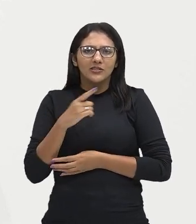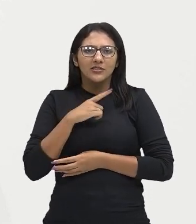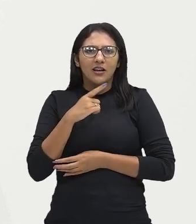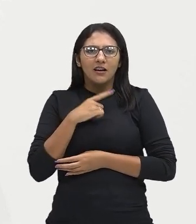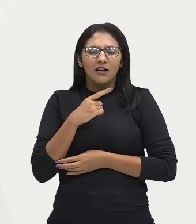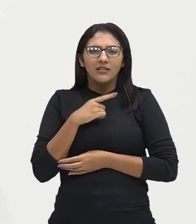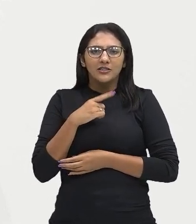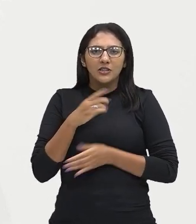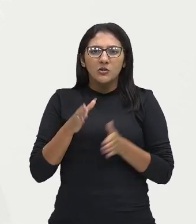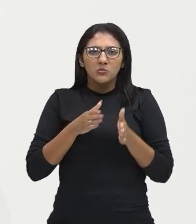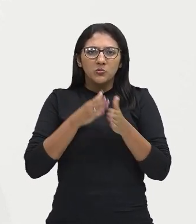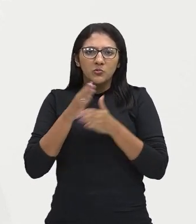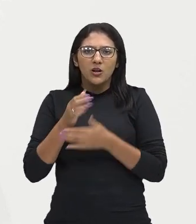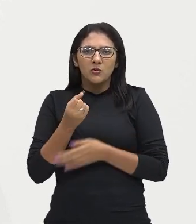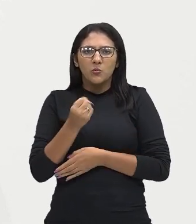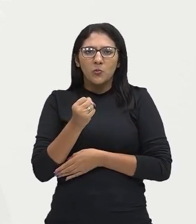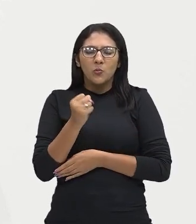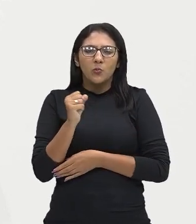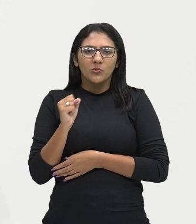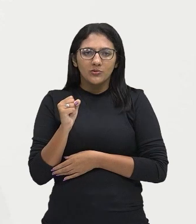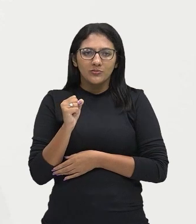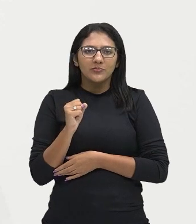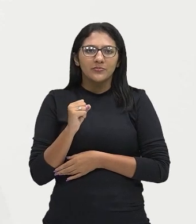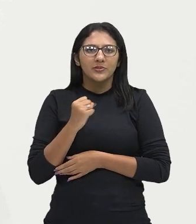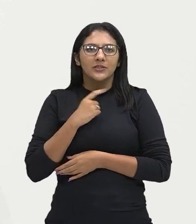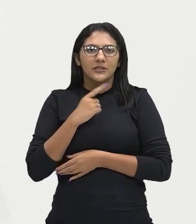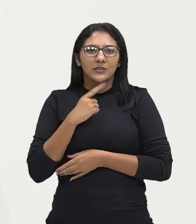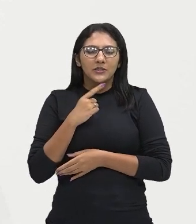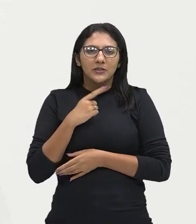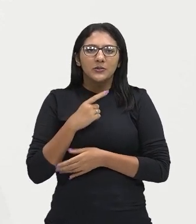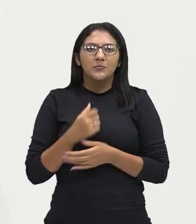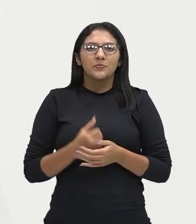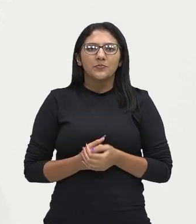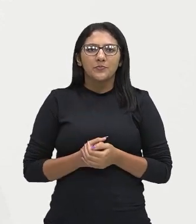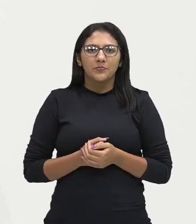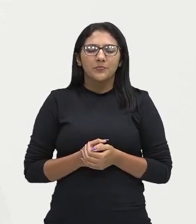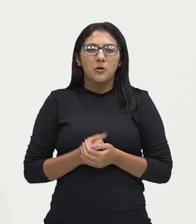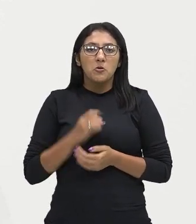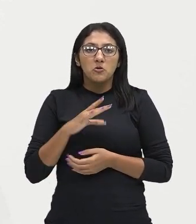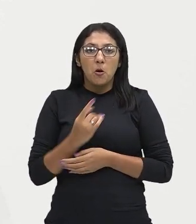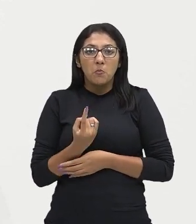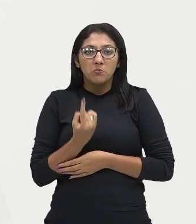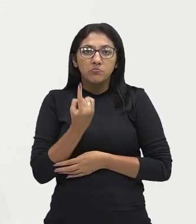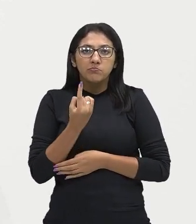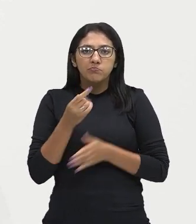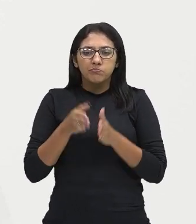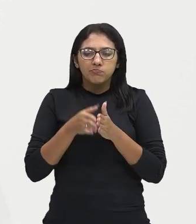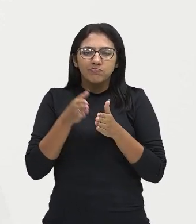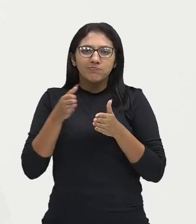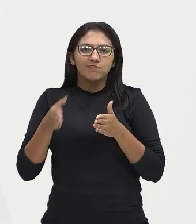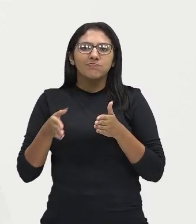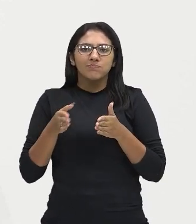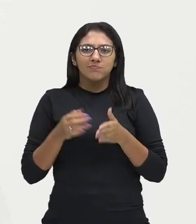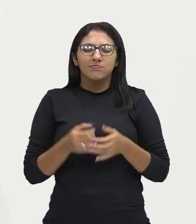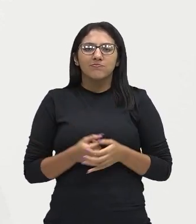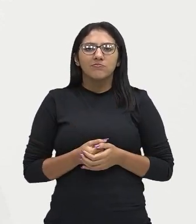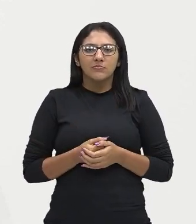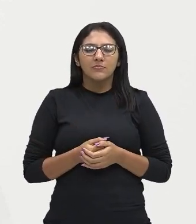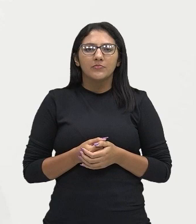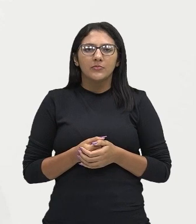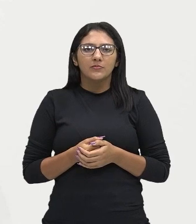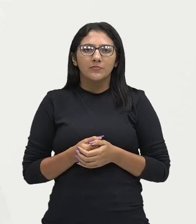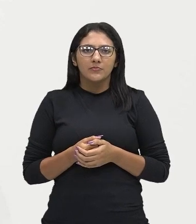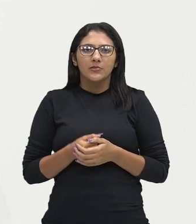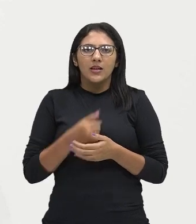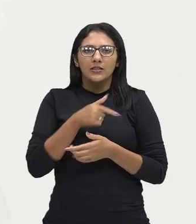no dividendo? Nós temos uma casa após a vírgula. Uma casa após a vírgula. E no